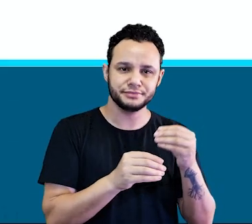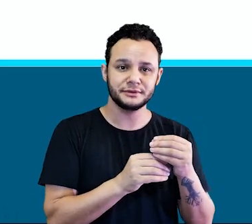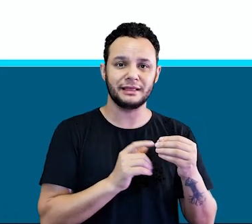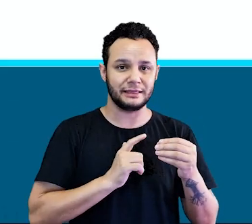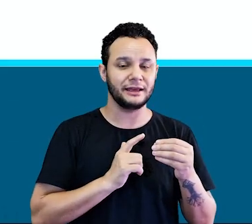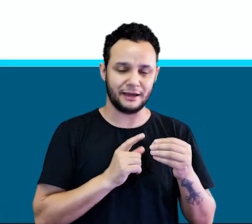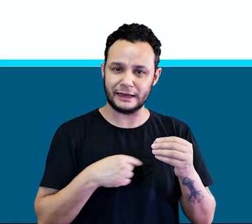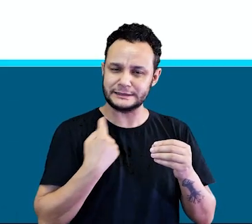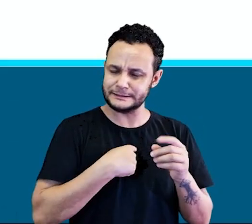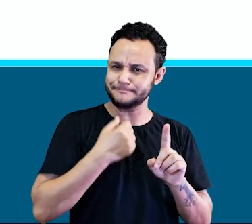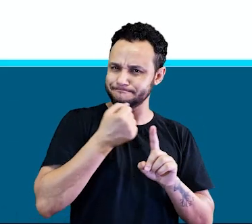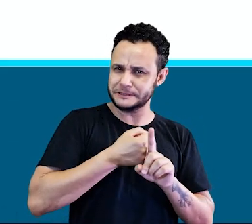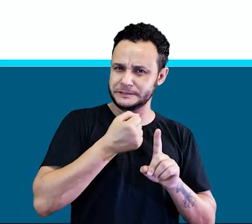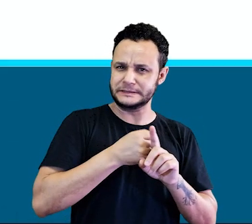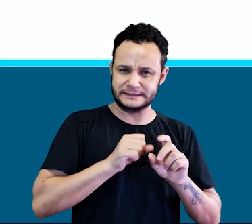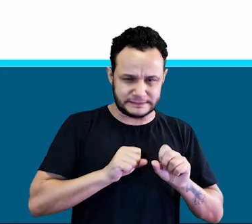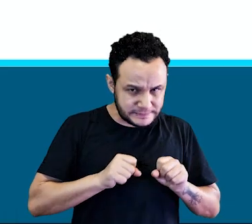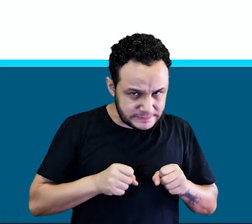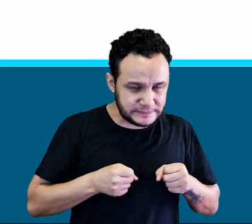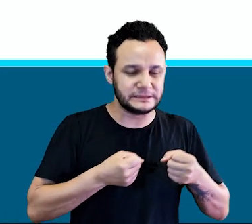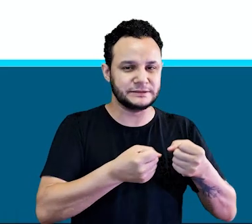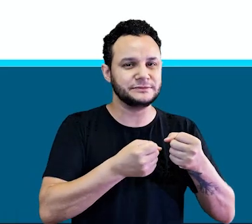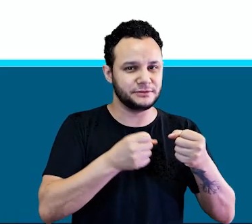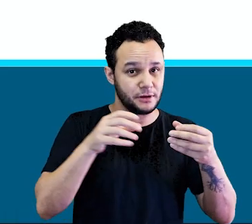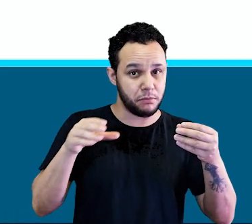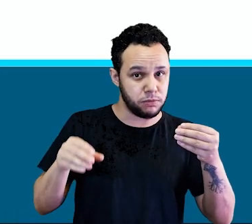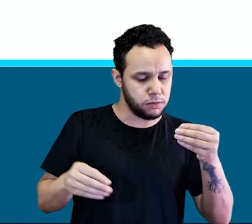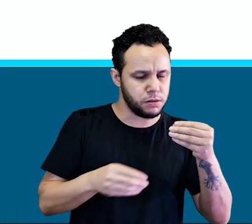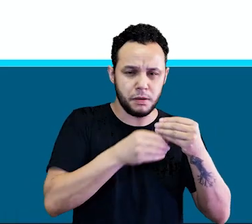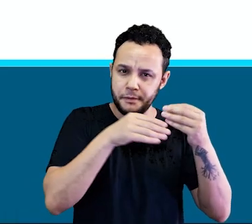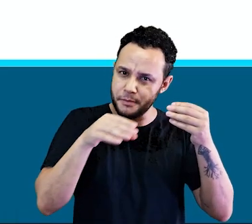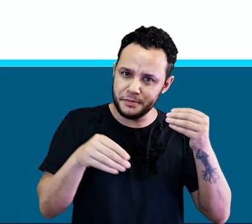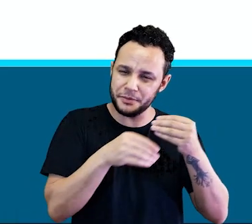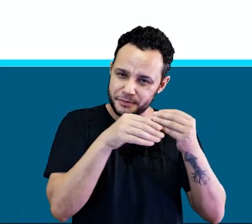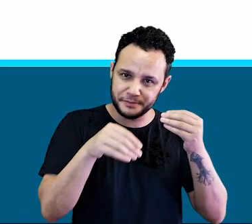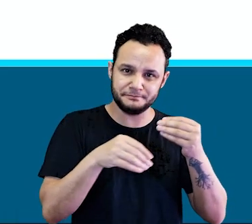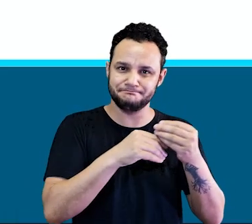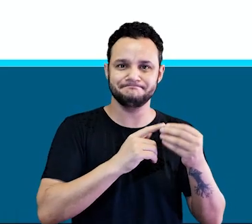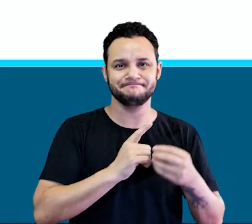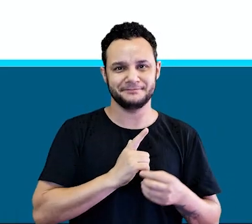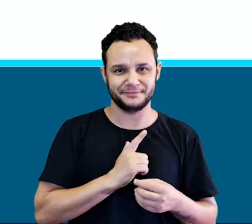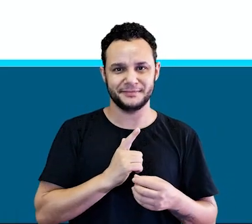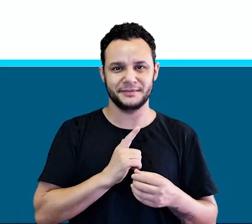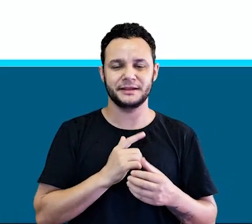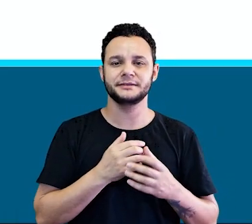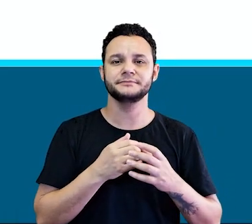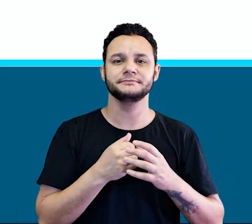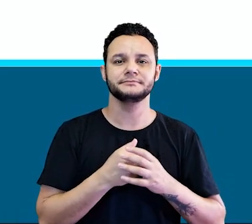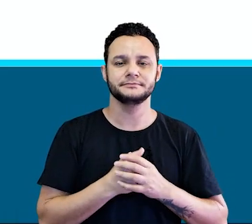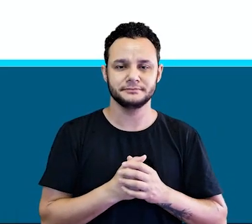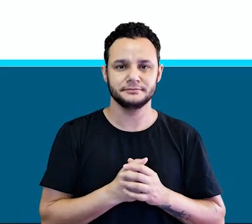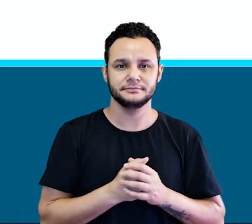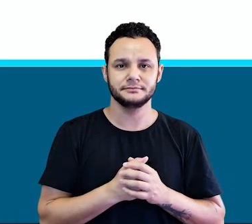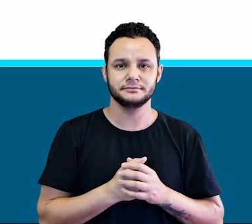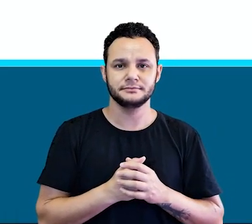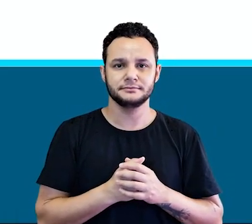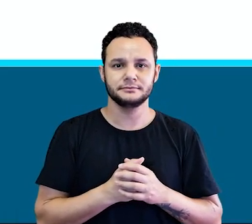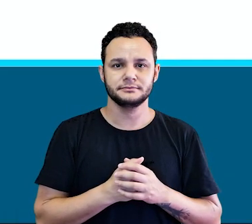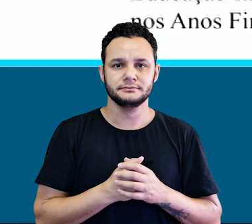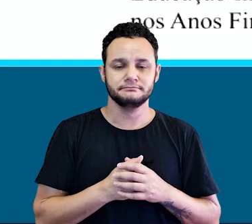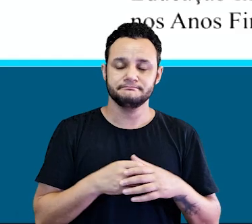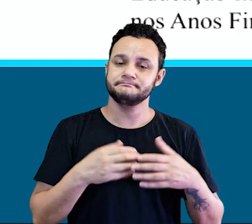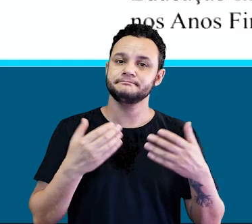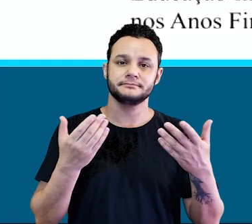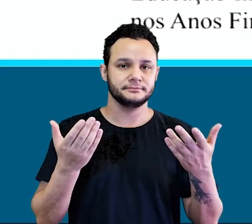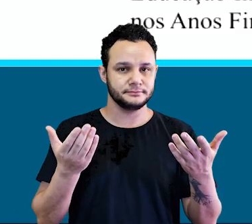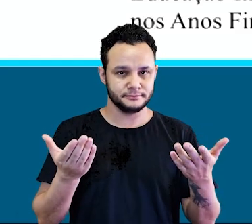essa disputa, essa luta aí, né, para aumentar essa complementação da União também para os recursos aqui para a educação, né? Bom,